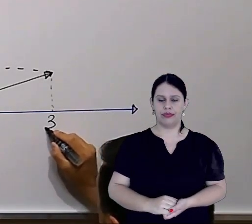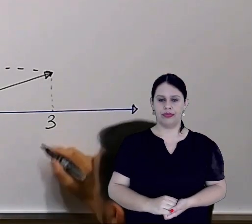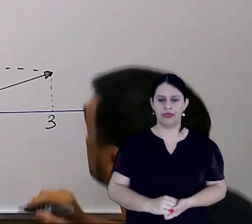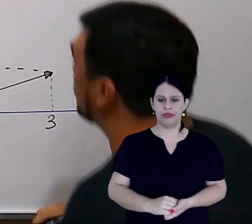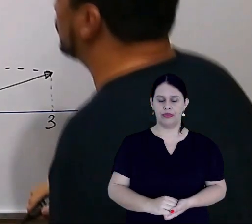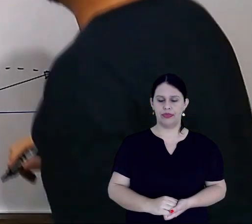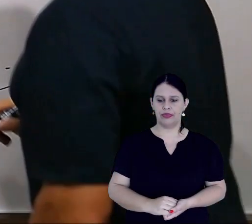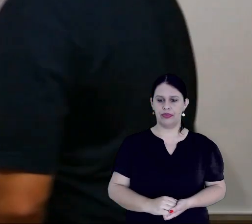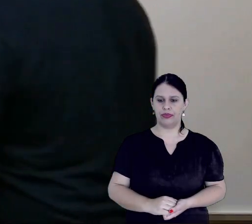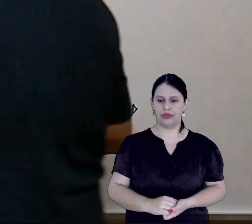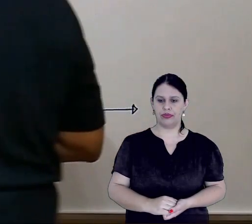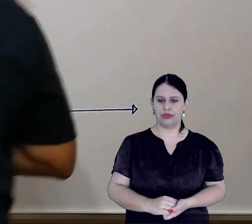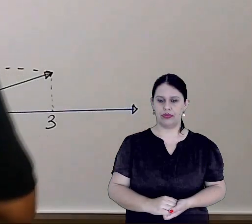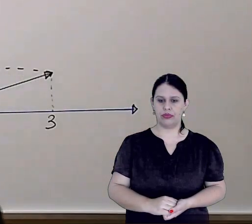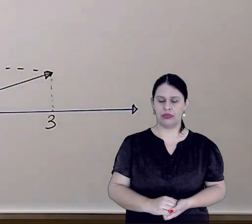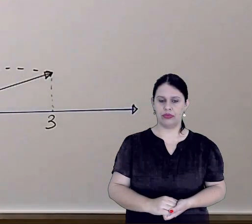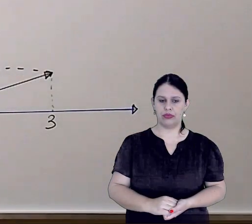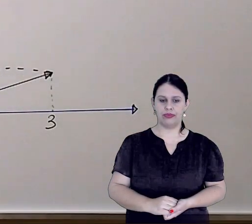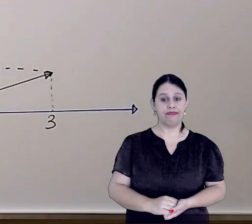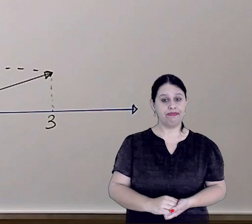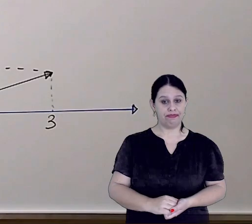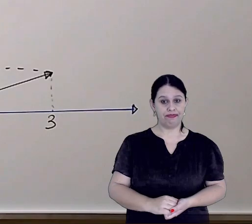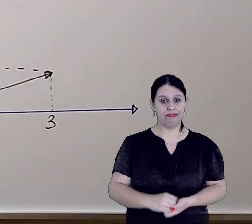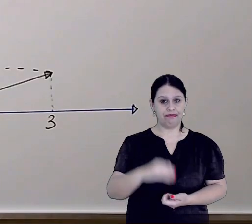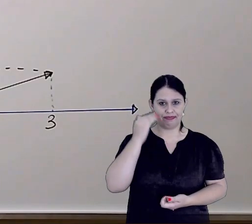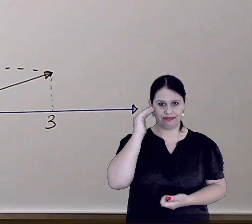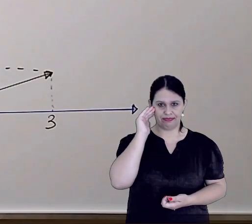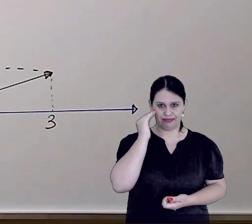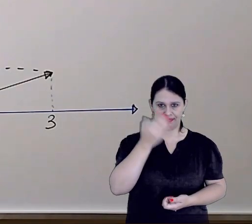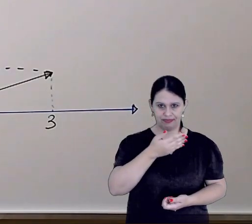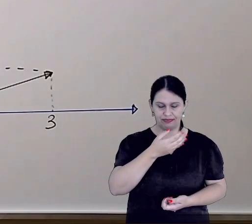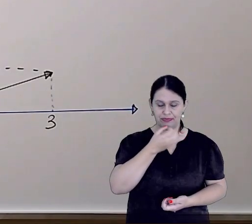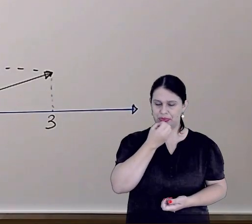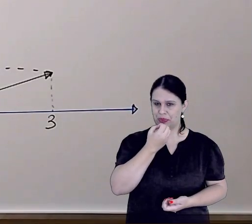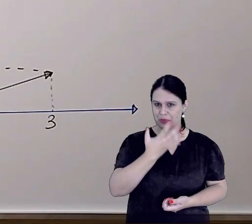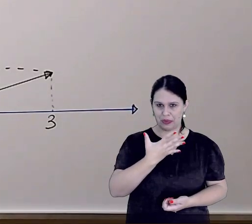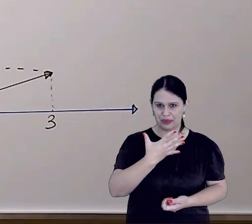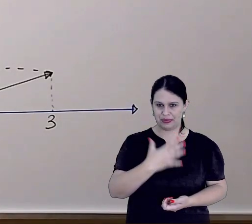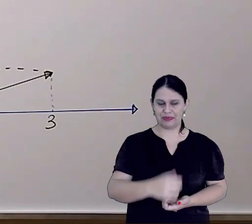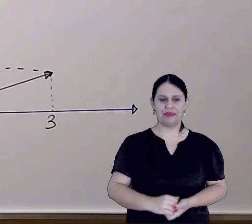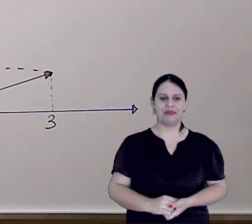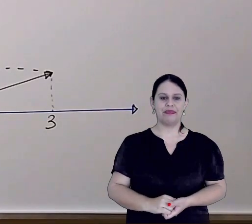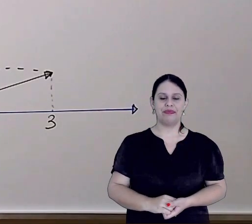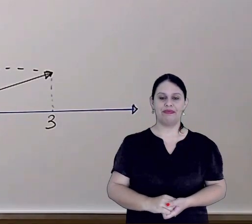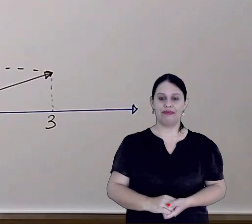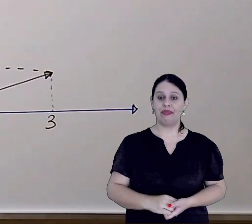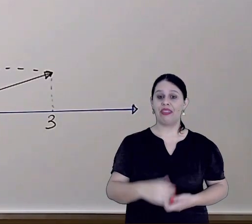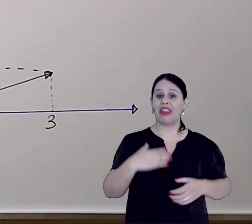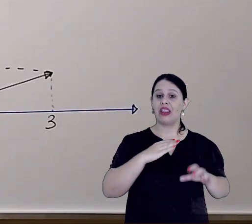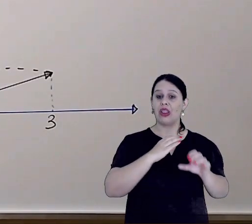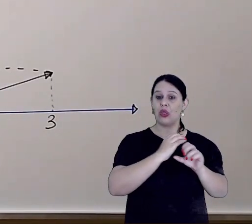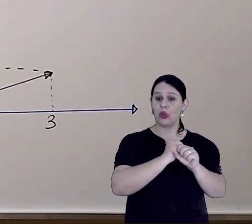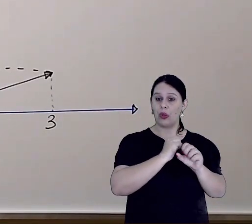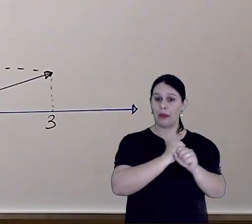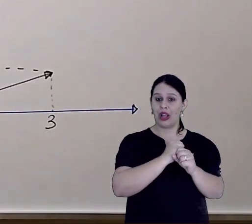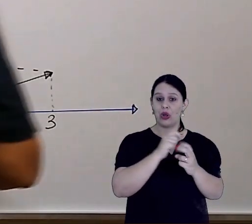,1 para Y 1 Legal? Muito bem